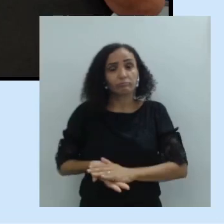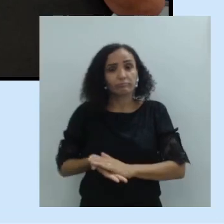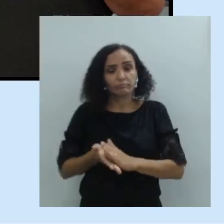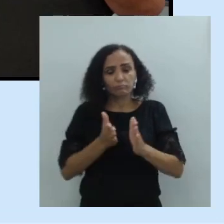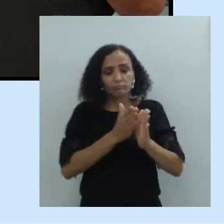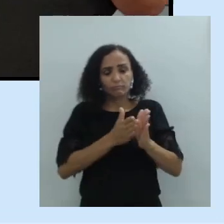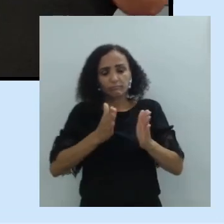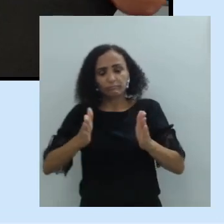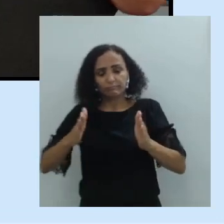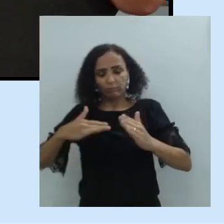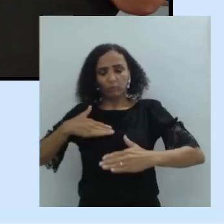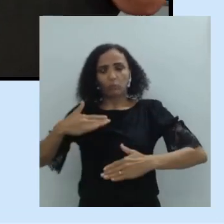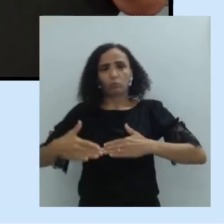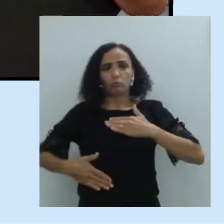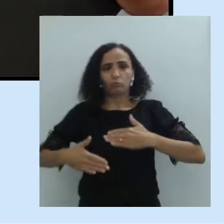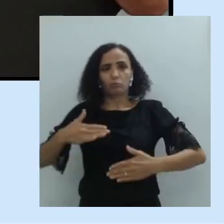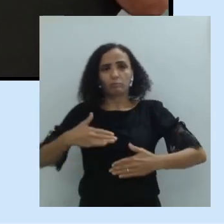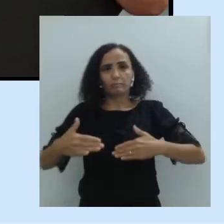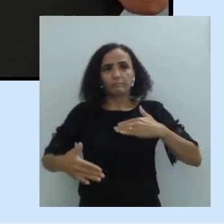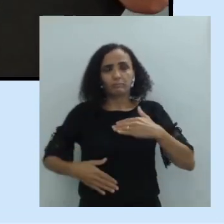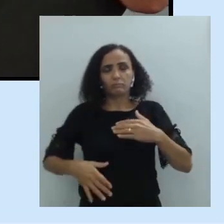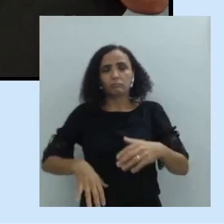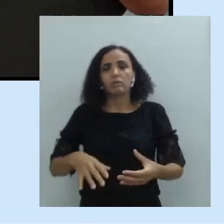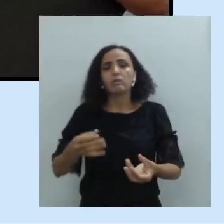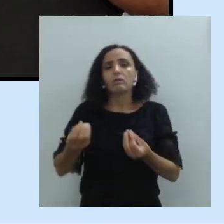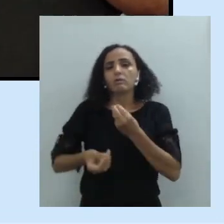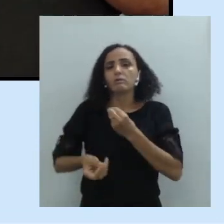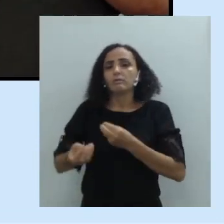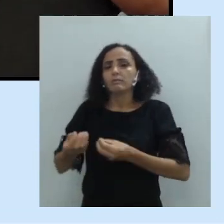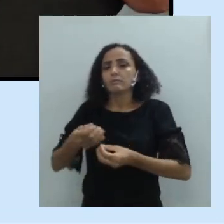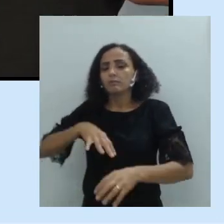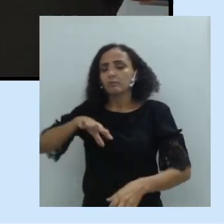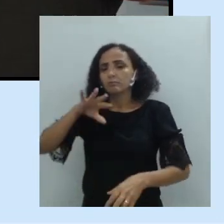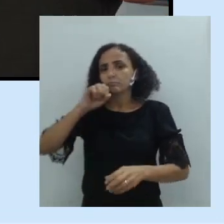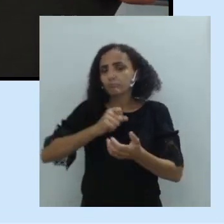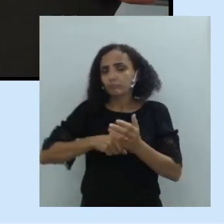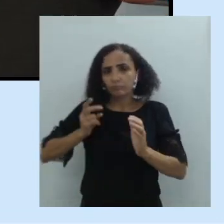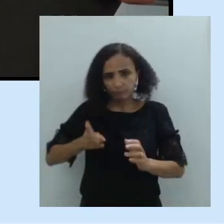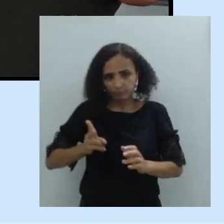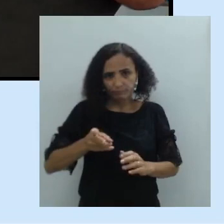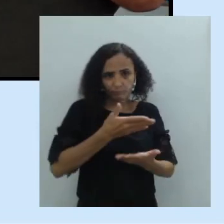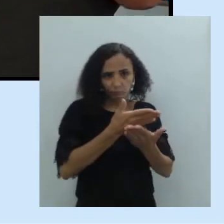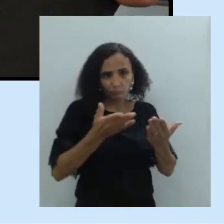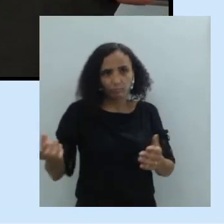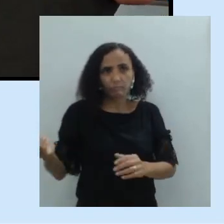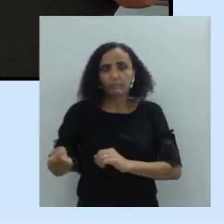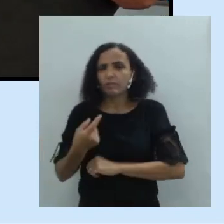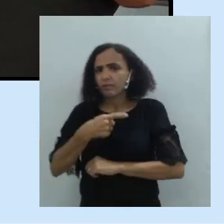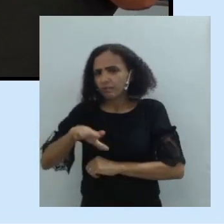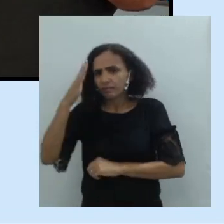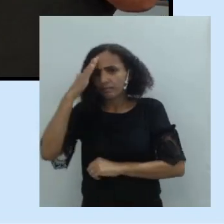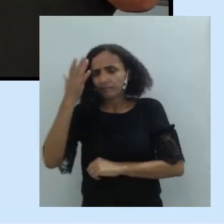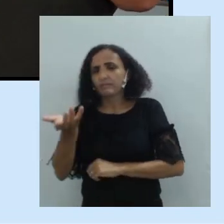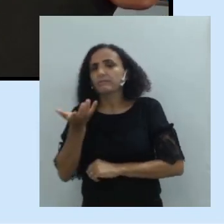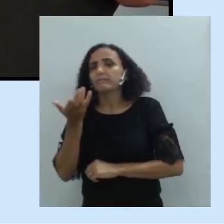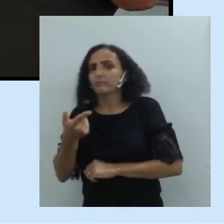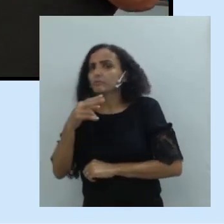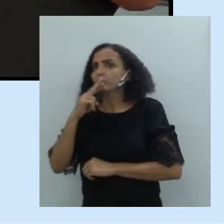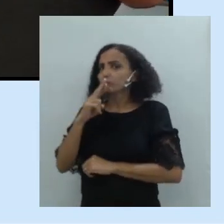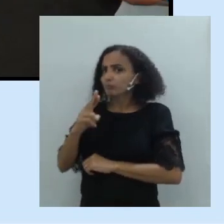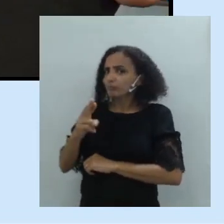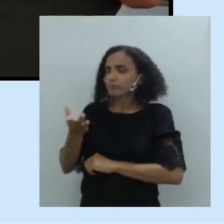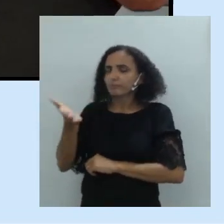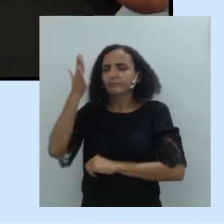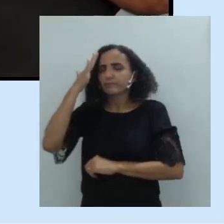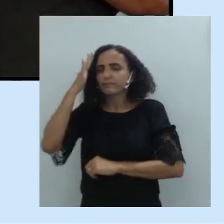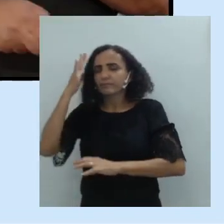órgãos é formado por esqueleto, o sistema digestório, tá certo? Vamos lá para a segunda questão. Eu sei que você está entendendo o